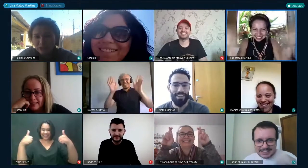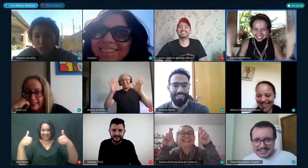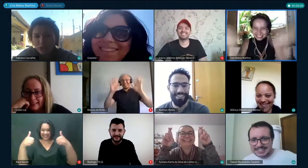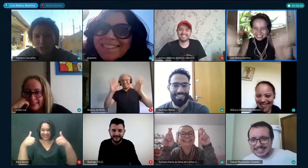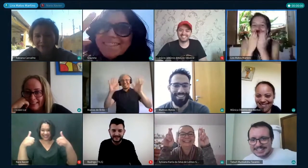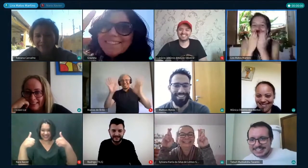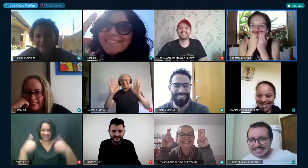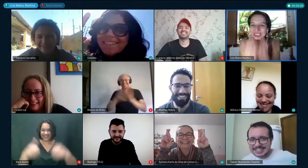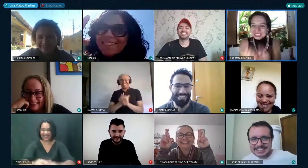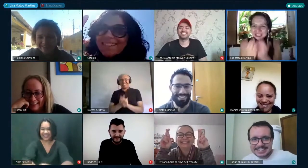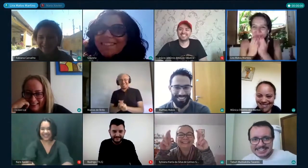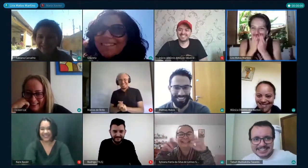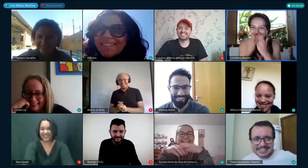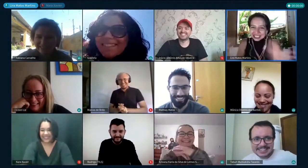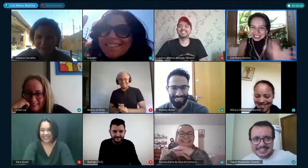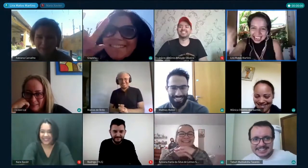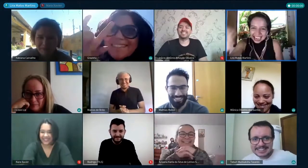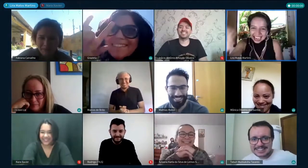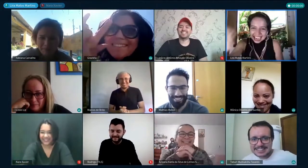Grazi, maravilhosa.